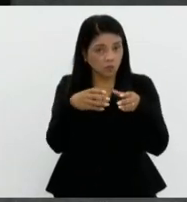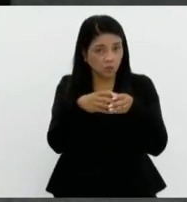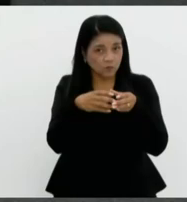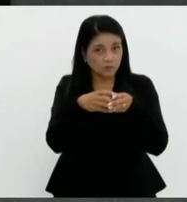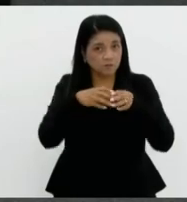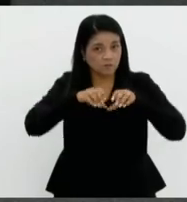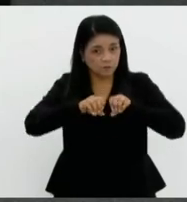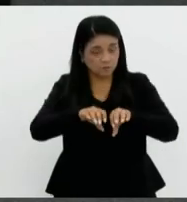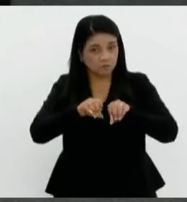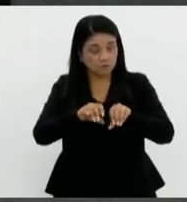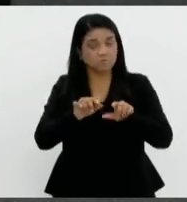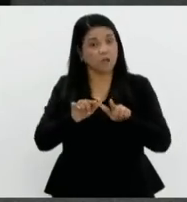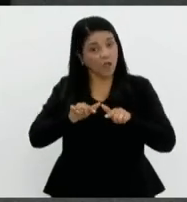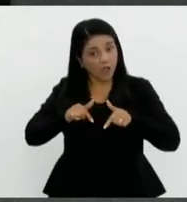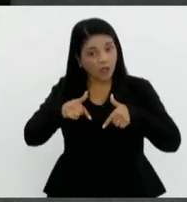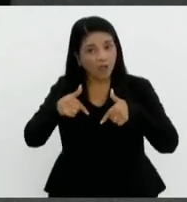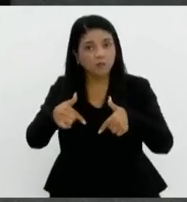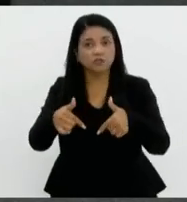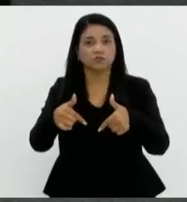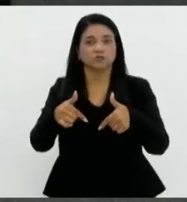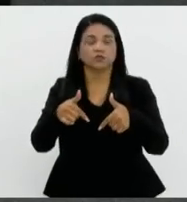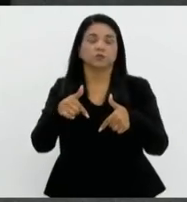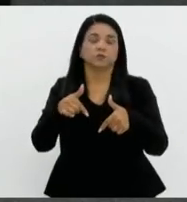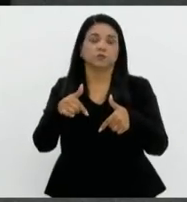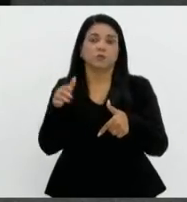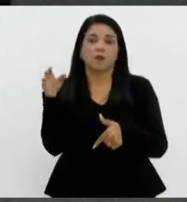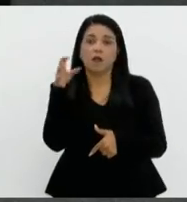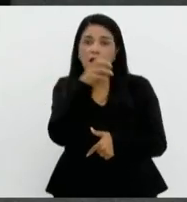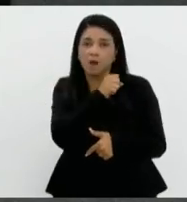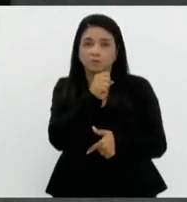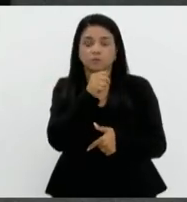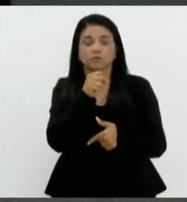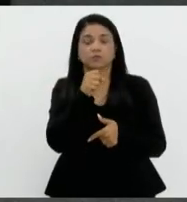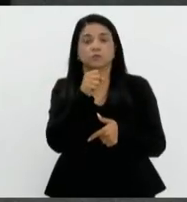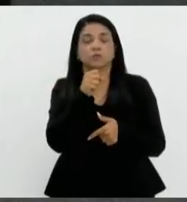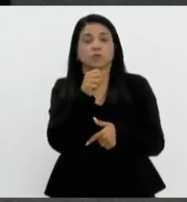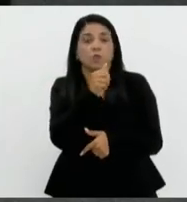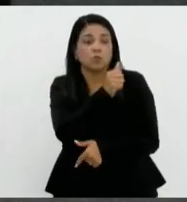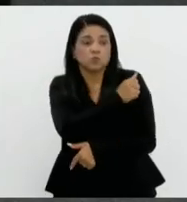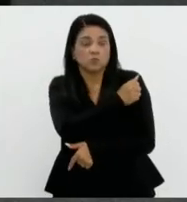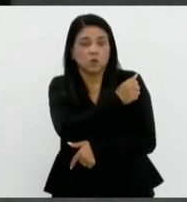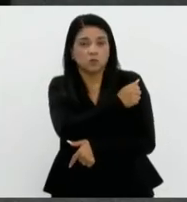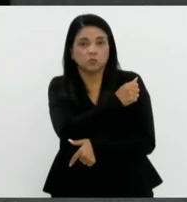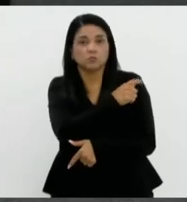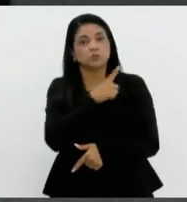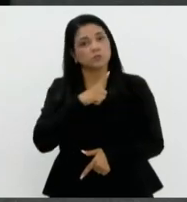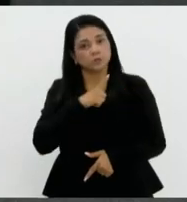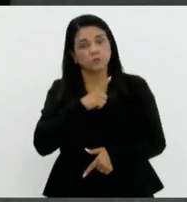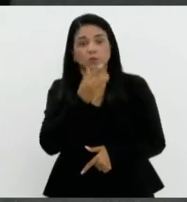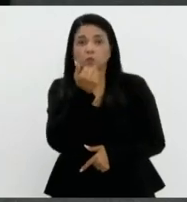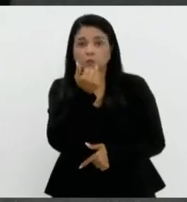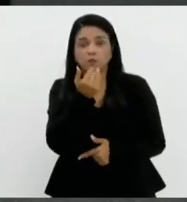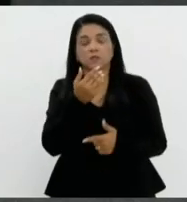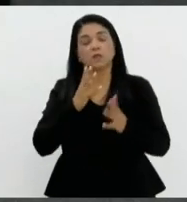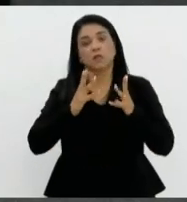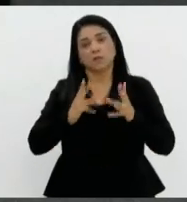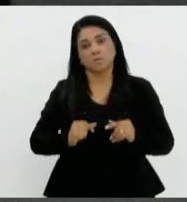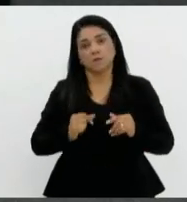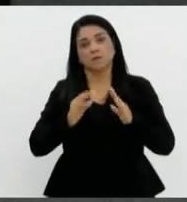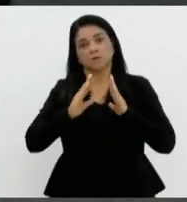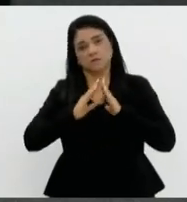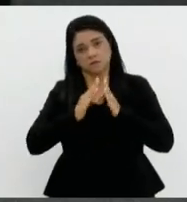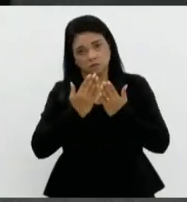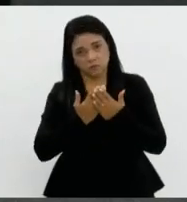fazer alguma coisa para os nossos alunos não começarem sem merenda e sem limpeza nas escolas. Está